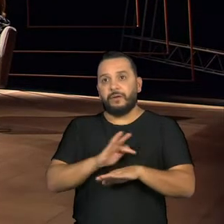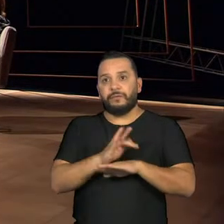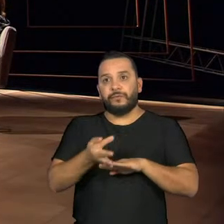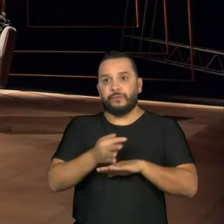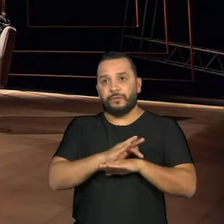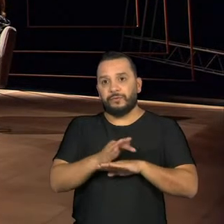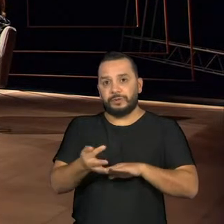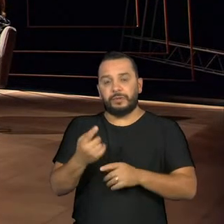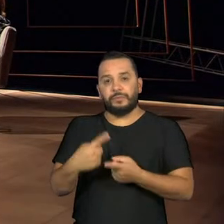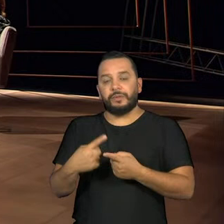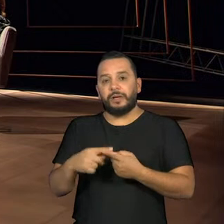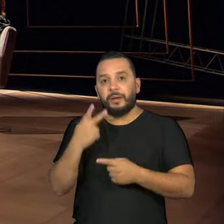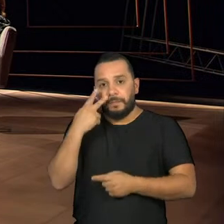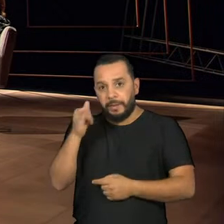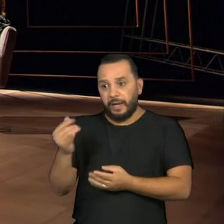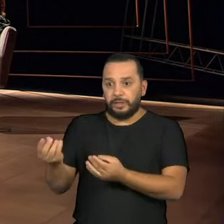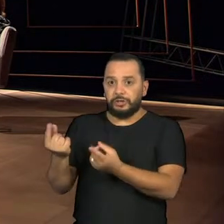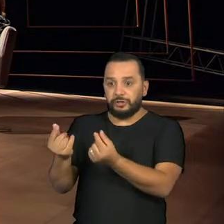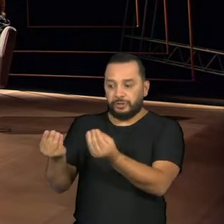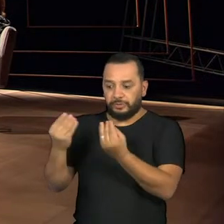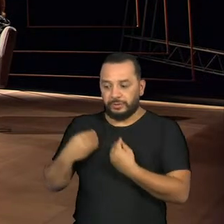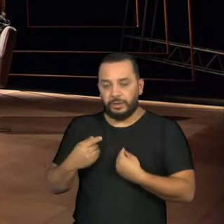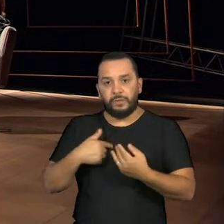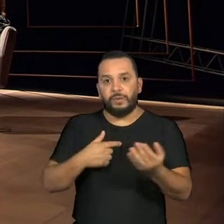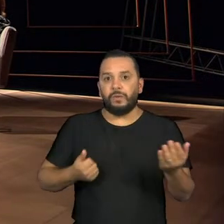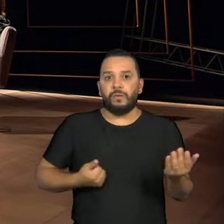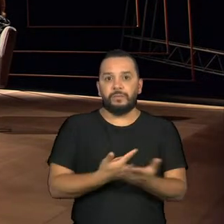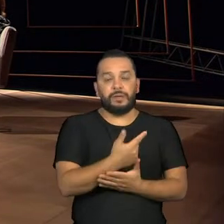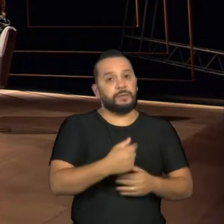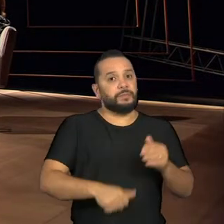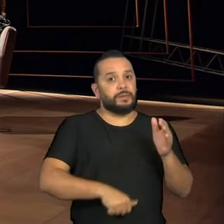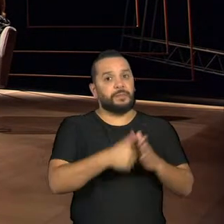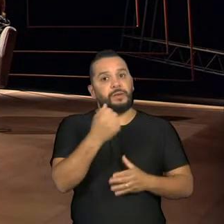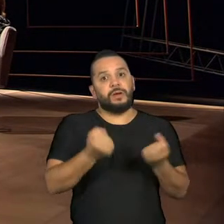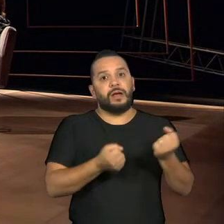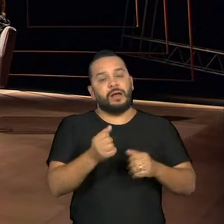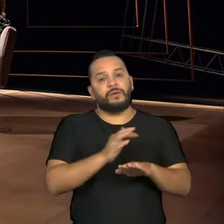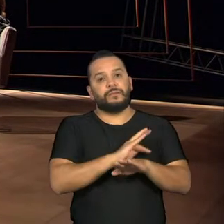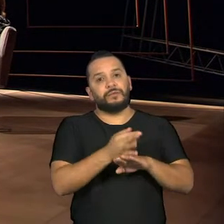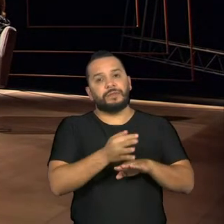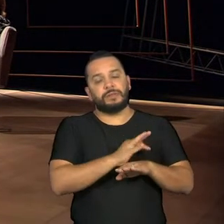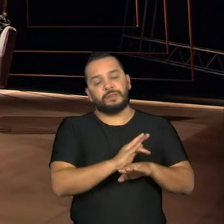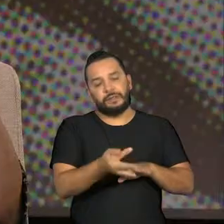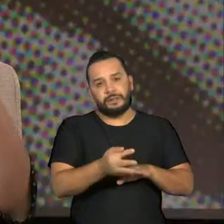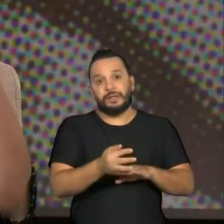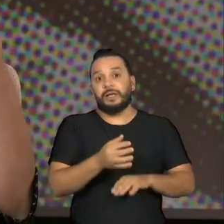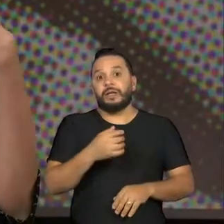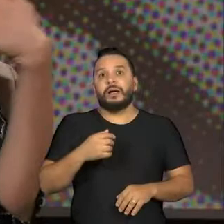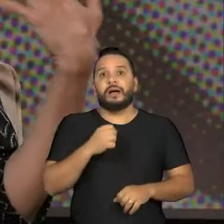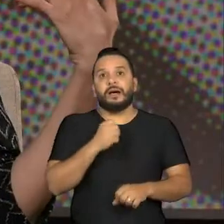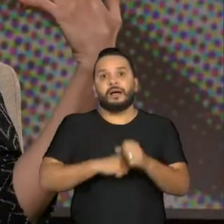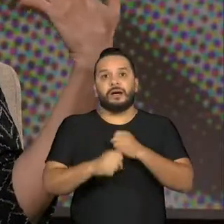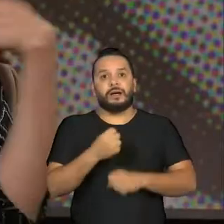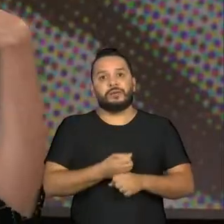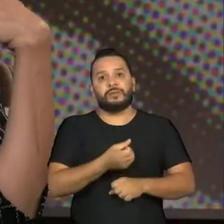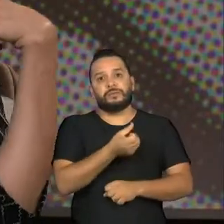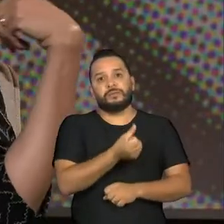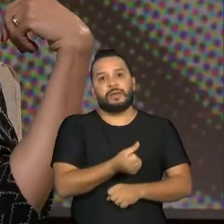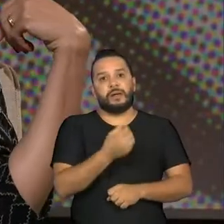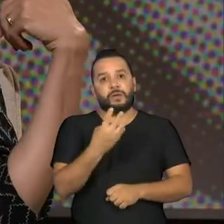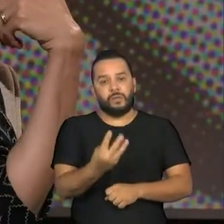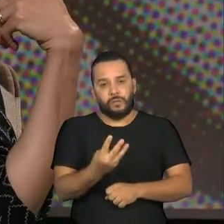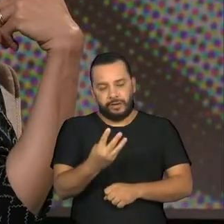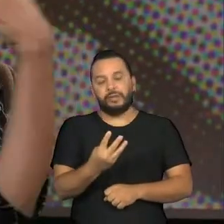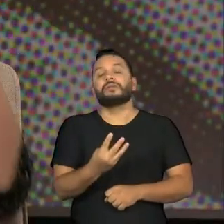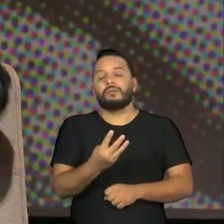pai tinha me dado um dinheiro, eu tinha comprado meu primeiro carro, que era um Fusquinha vermelho 64. Eu tinha orgulho de dizer que ele tinha a